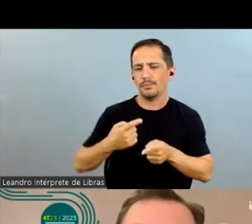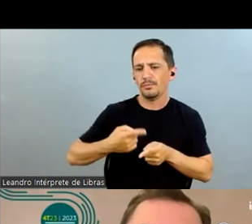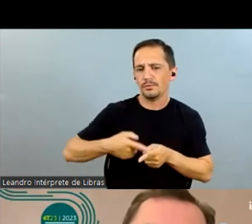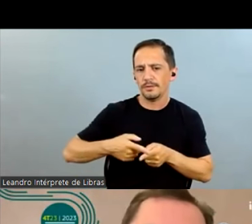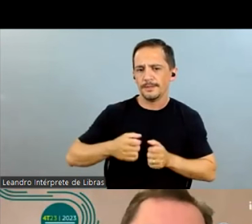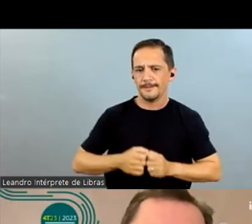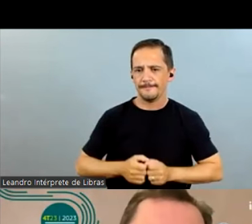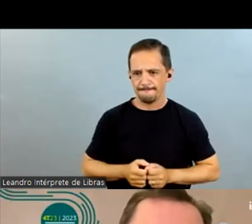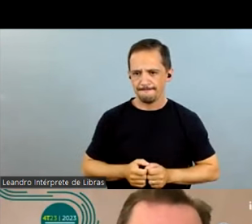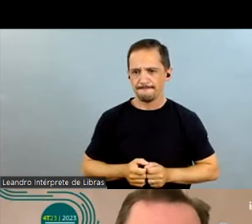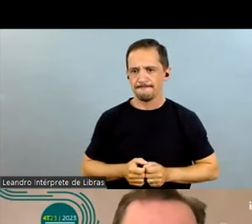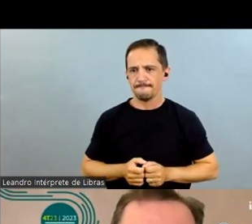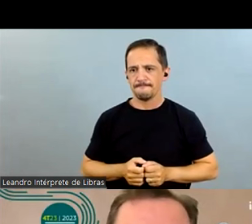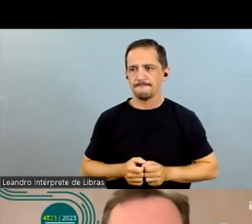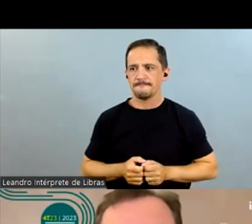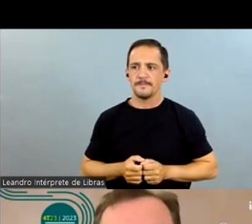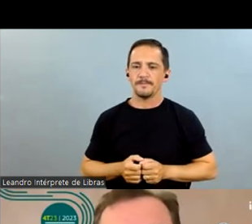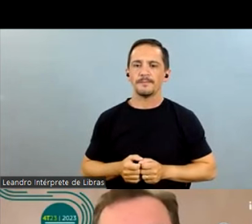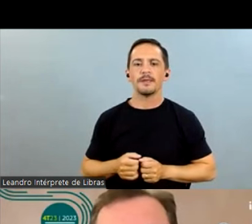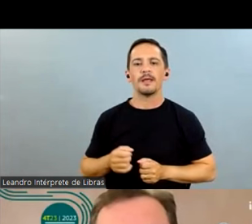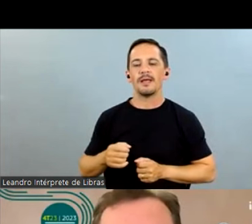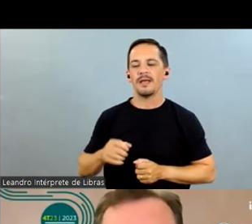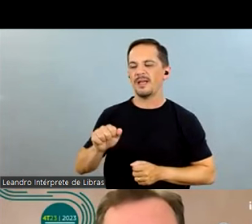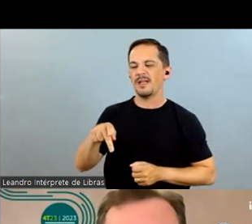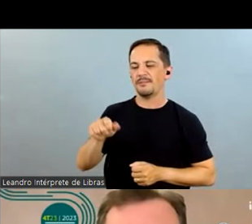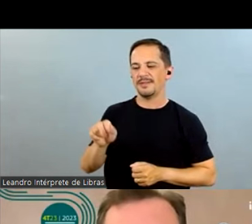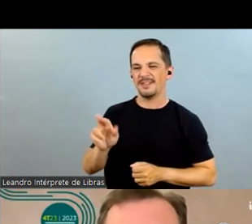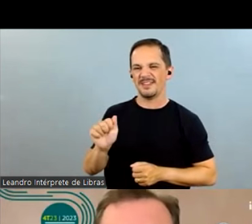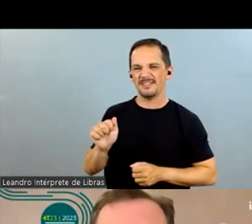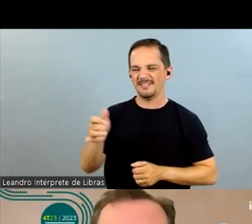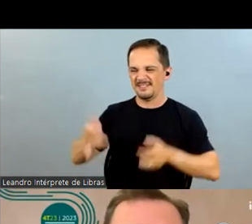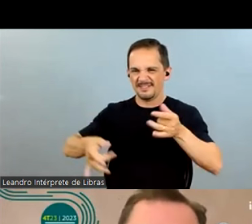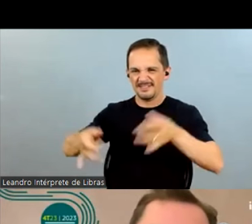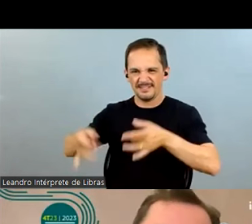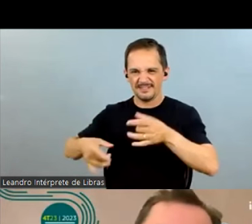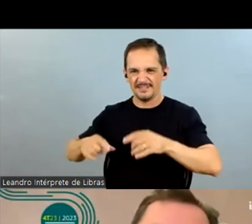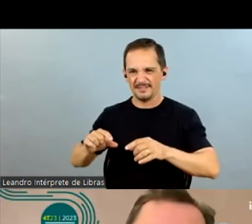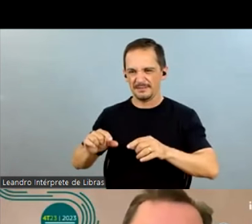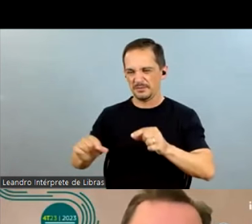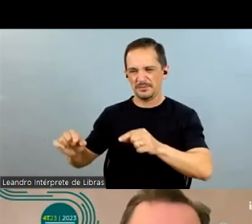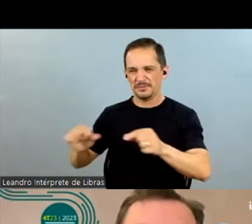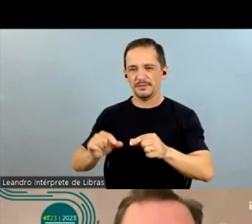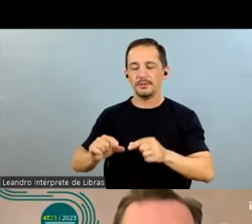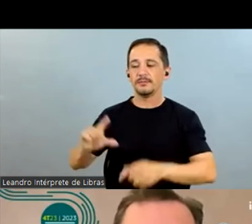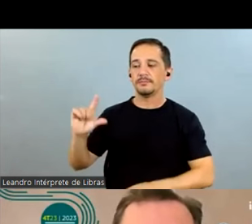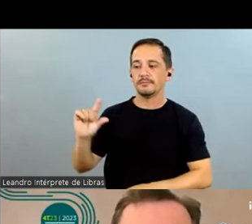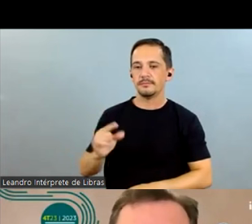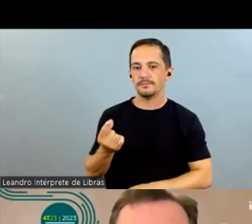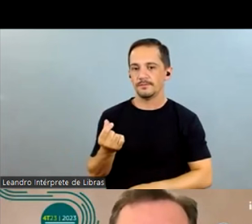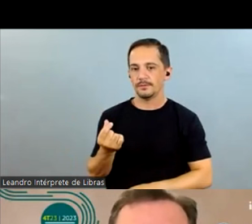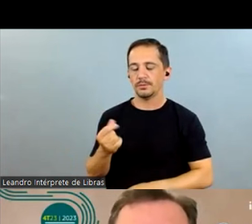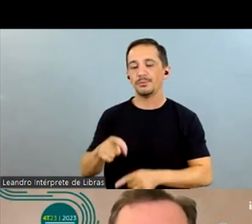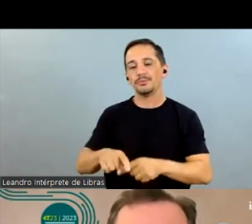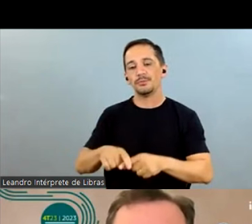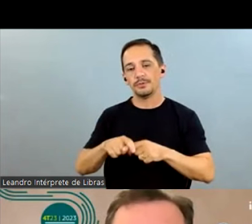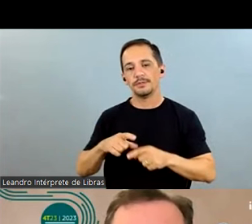muito forte no no no no preço das aparas eh ao longo do ano passado e isso acaba eh influenciando os preços